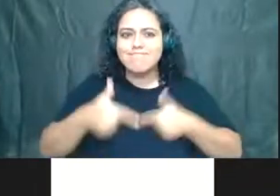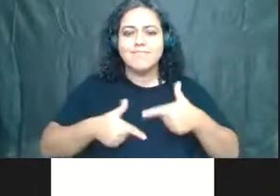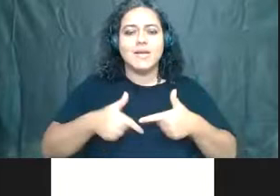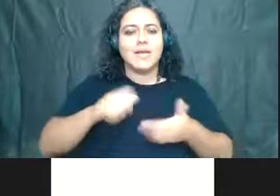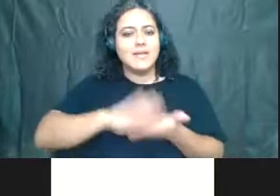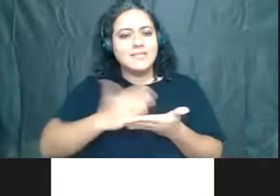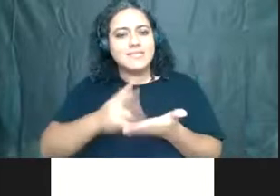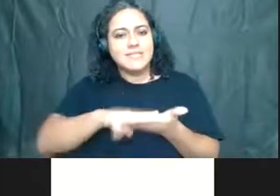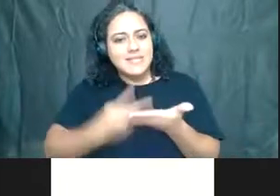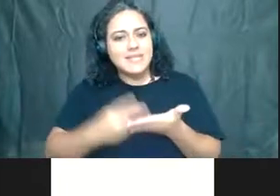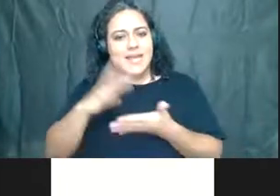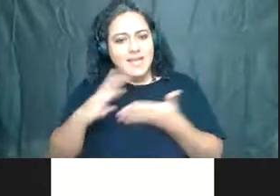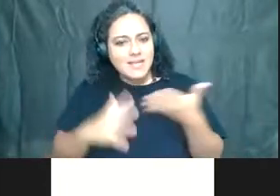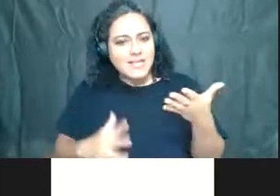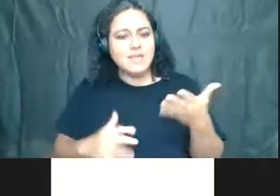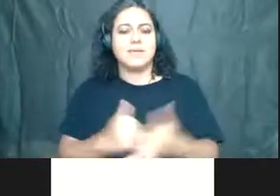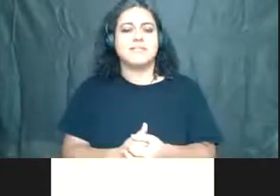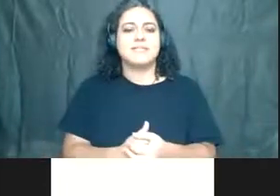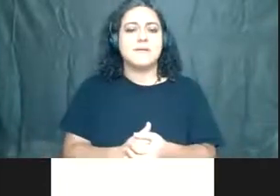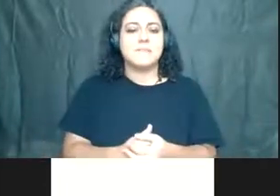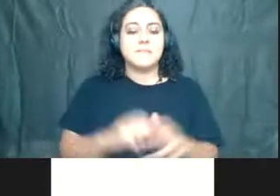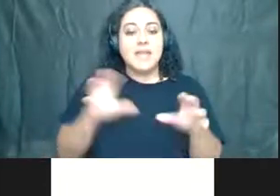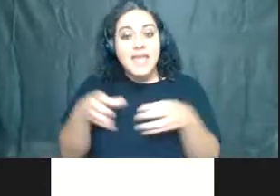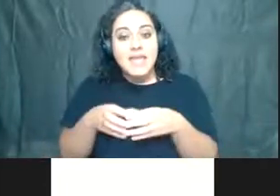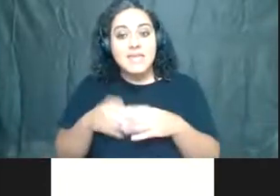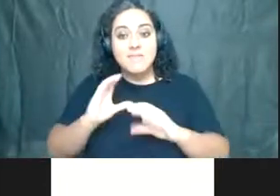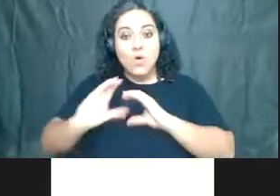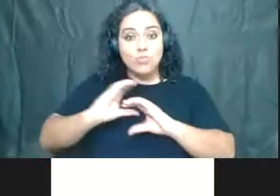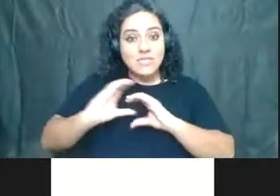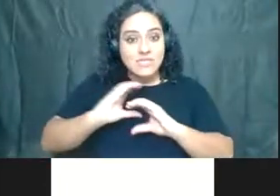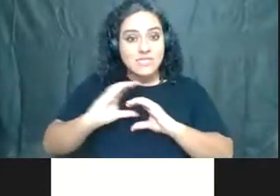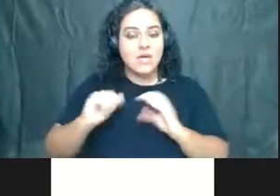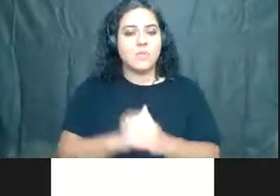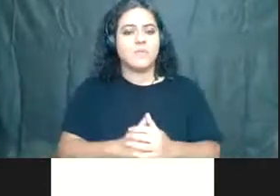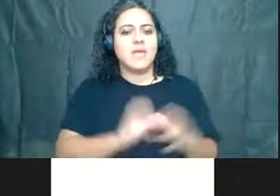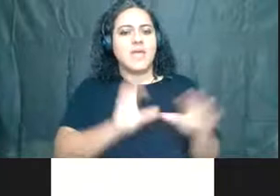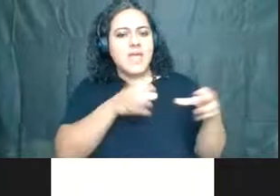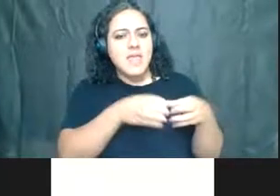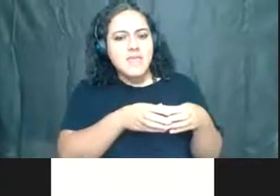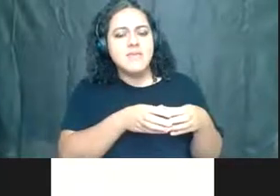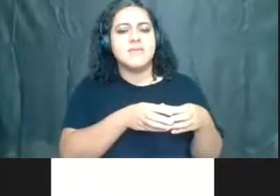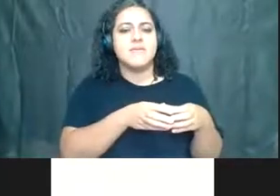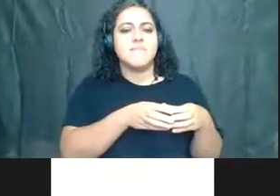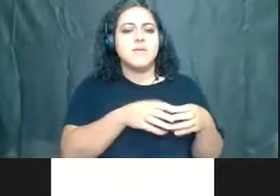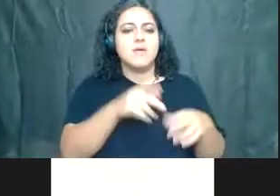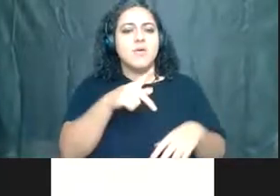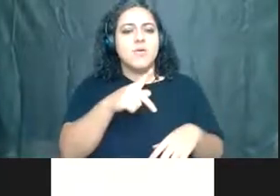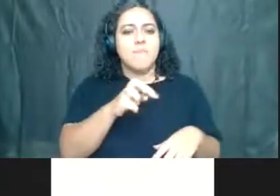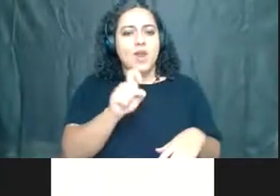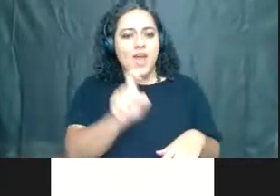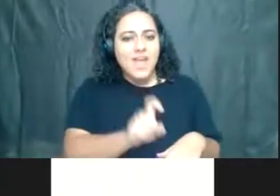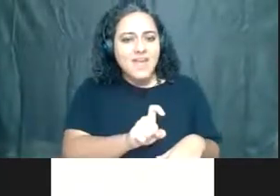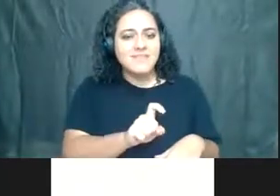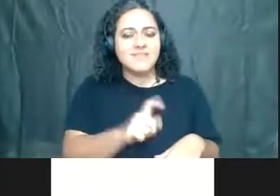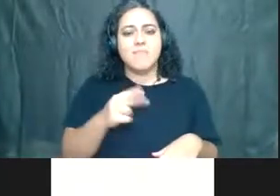tradutores, né, de Libras, a equipe da comunicação, a equipe da PROEX, a equipe da PROEM.